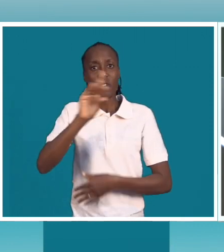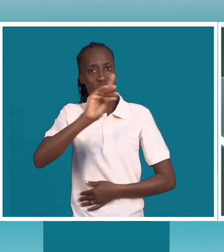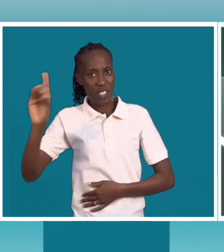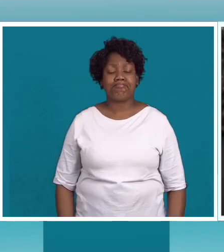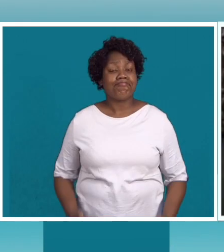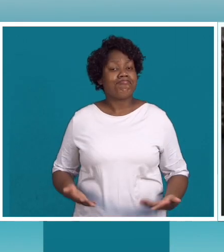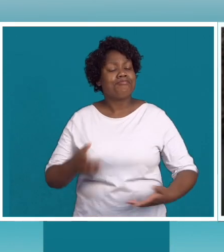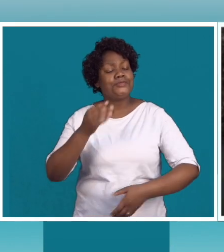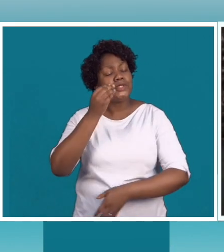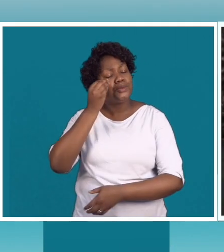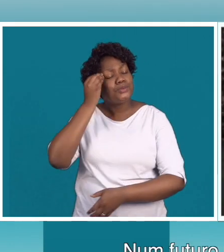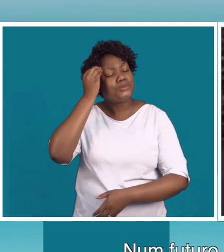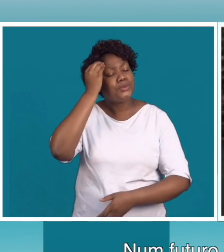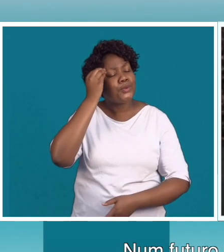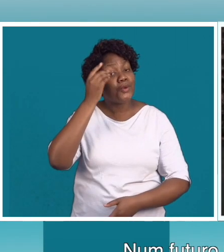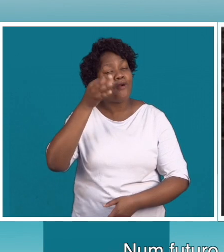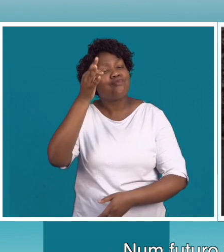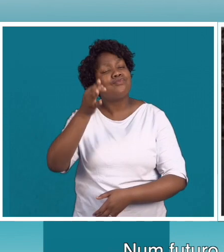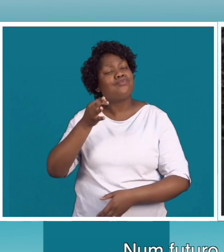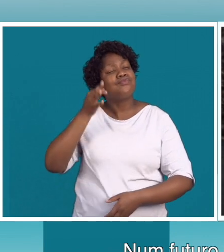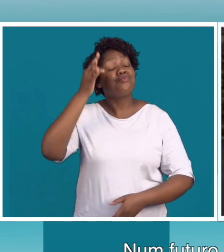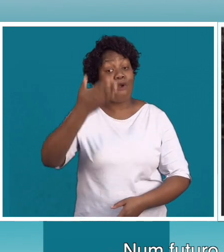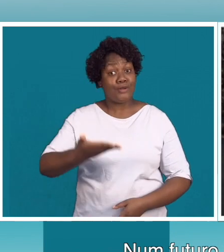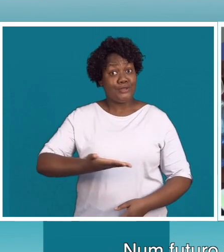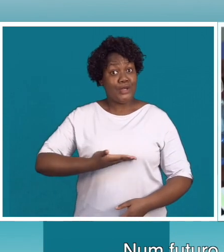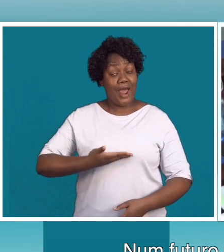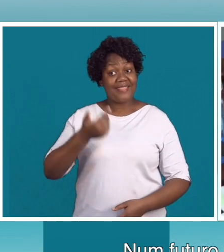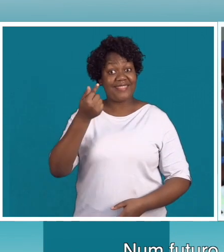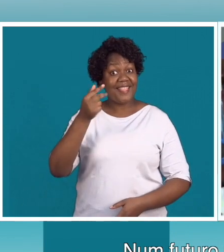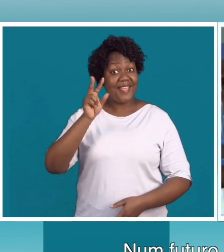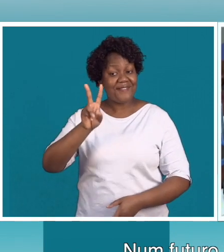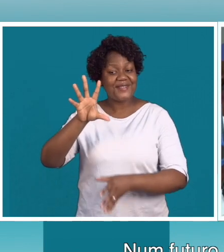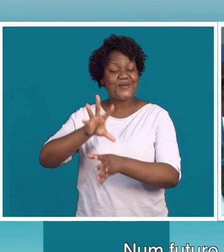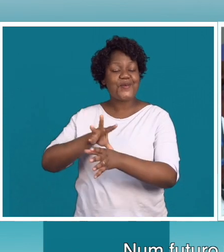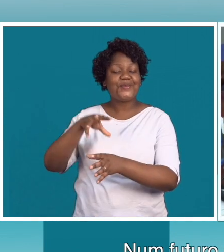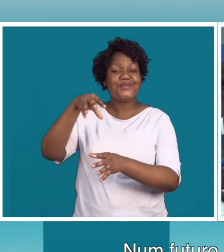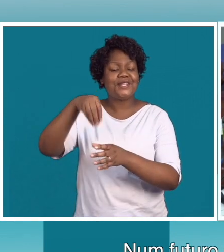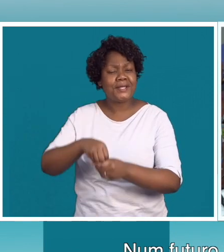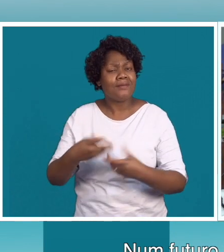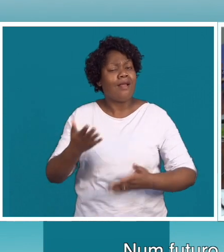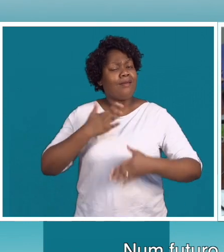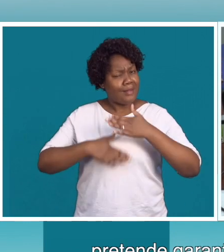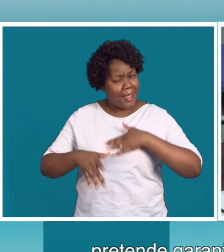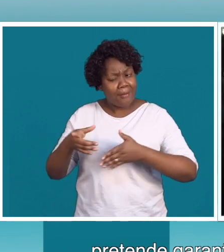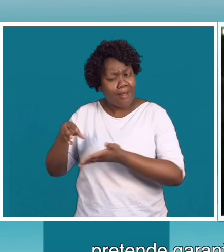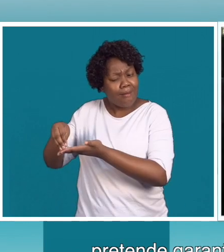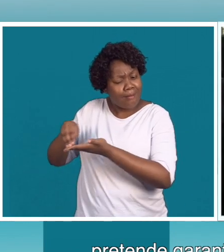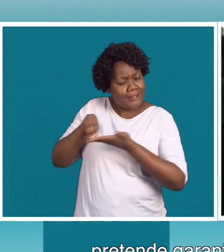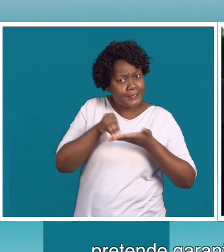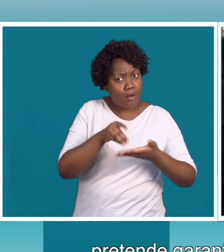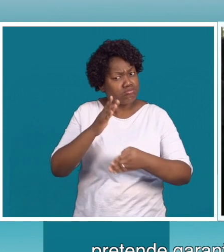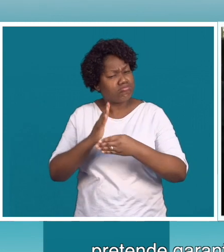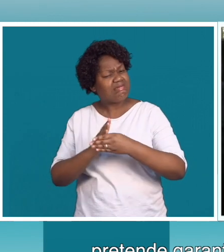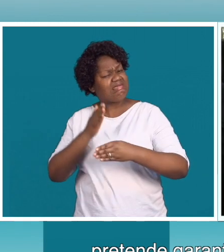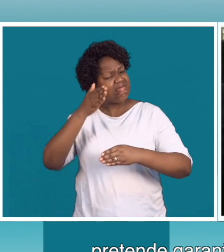deficiência. Num futuro muito próximo, o primeiro canal televisivo inclusivo do país, pretende garantir